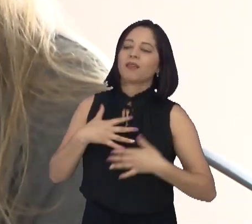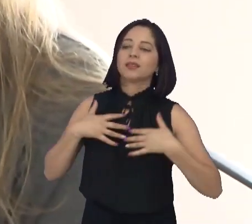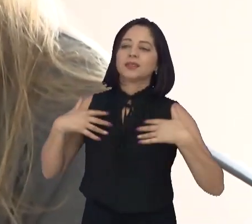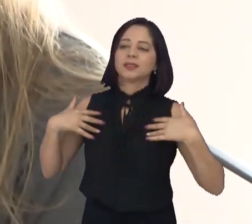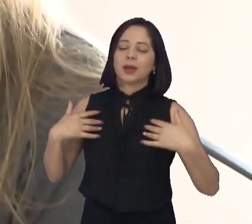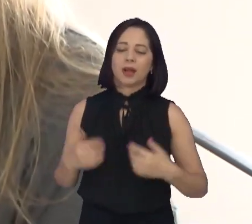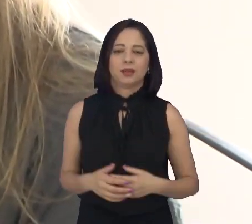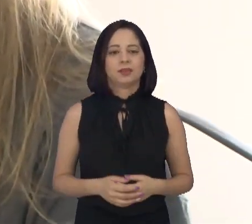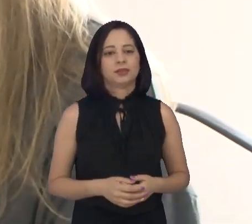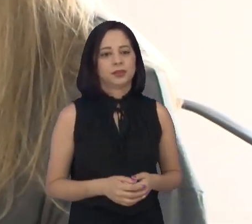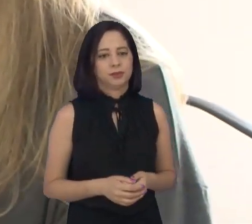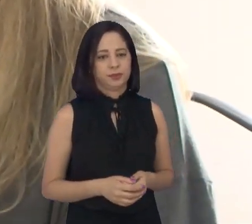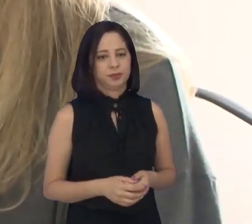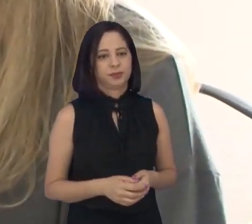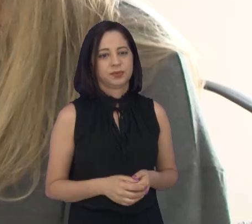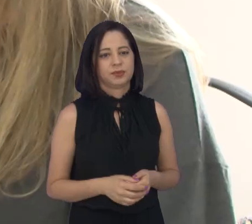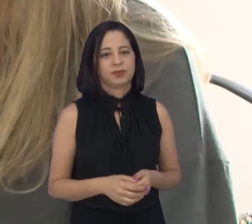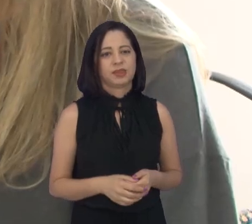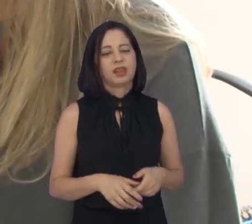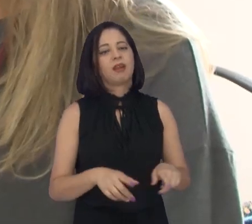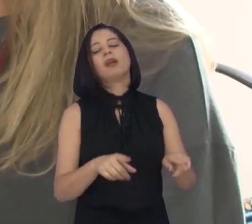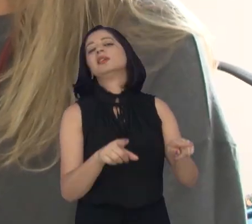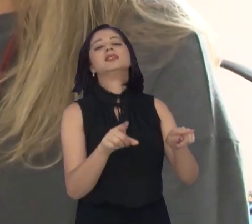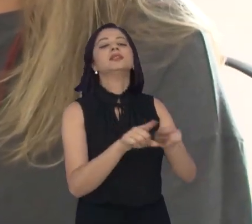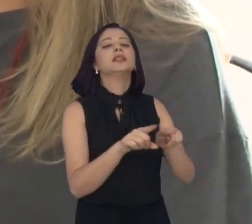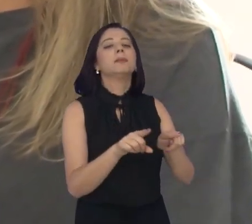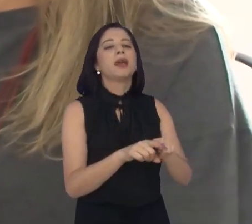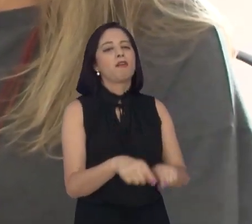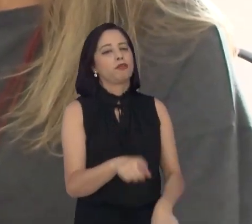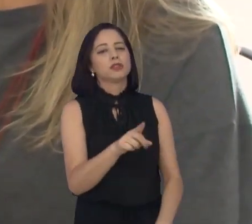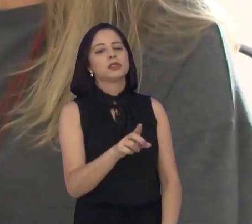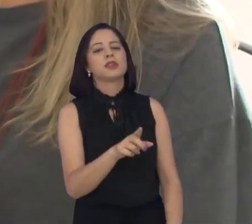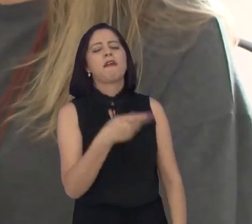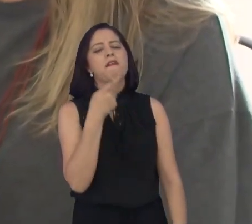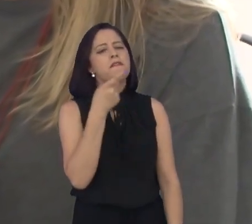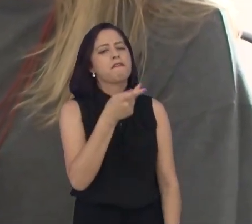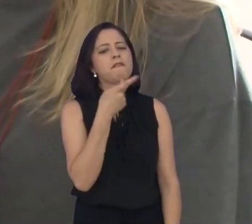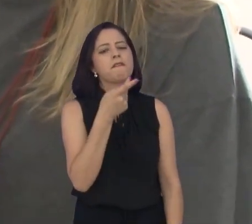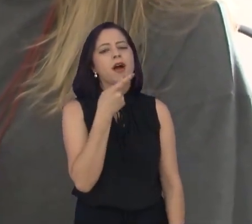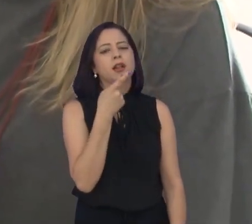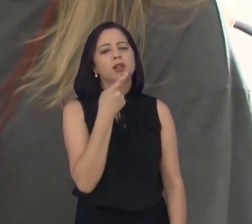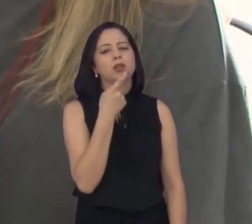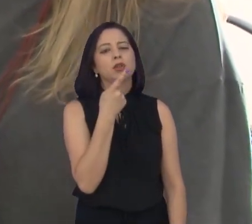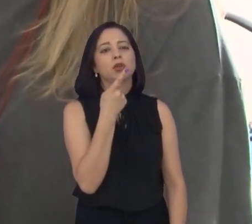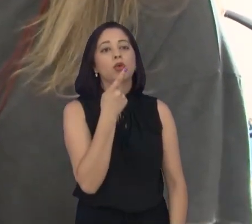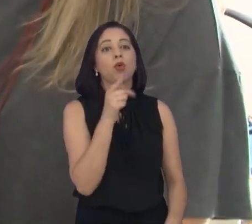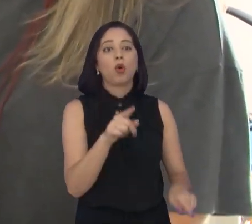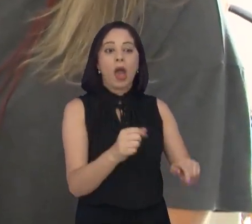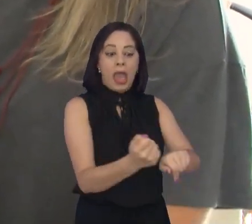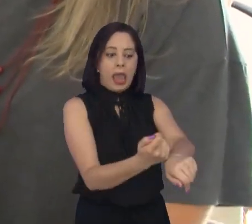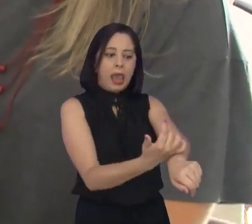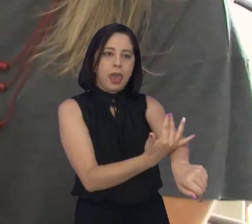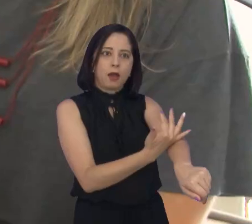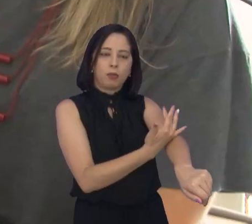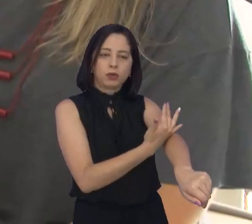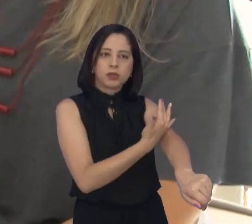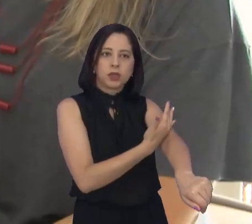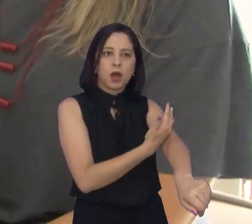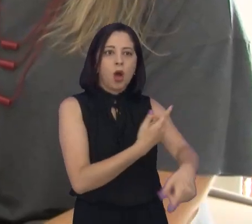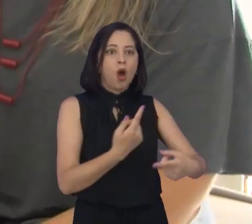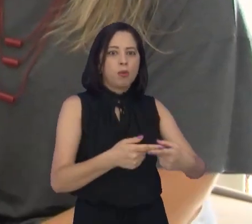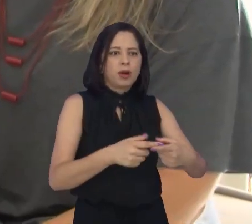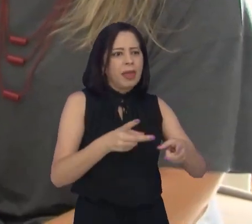Perfeito. E teve até uma frase, uma palavra, né, que você usou, que é essa questão do excesso emocional. E a gente vê hoje